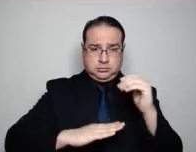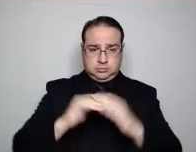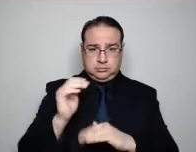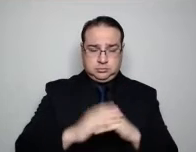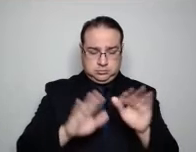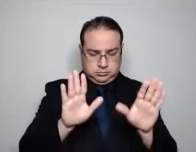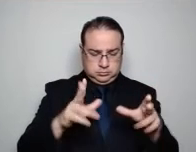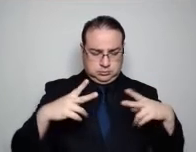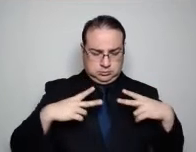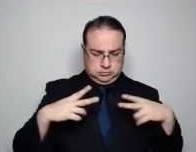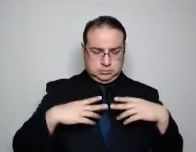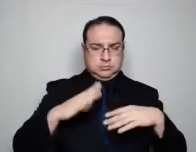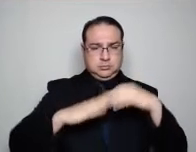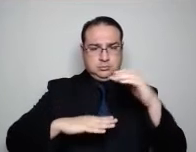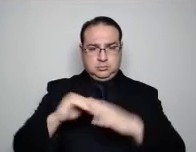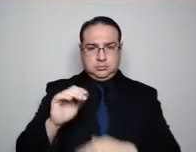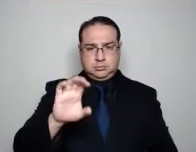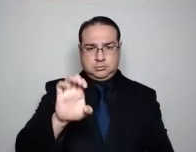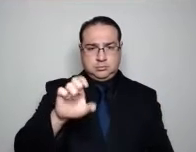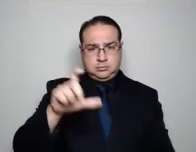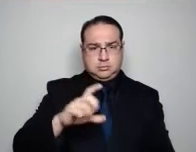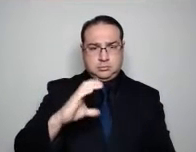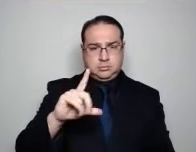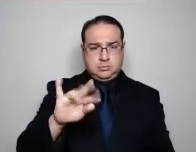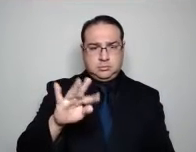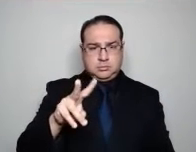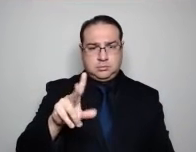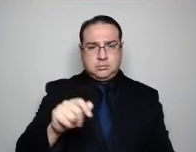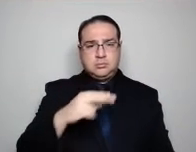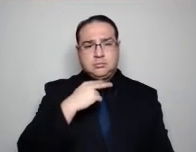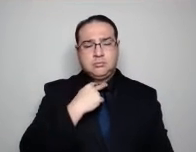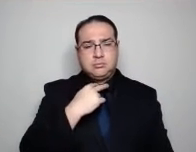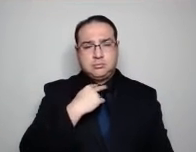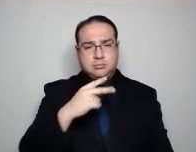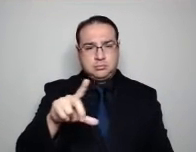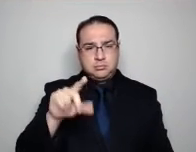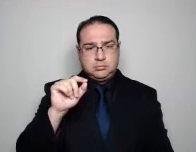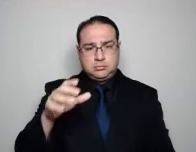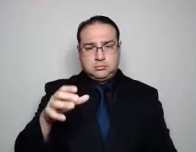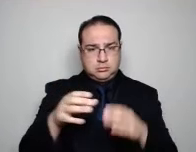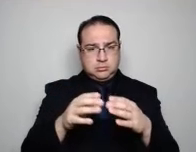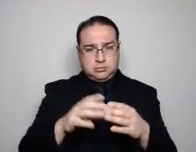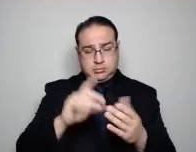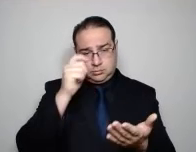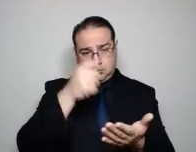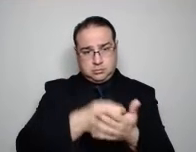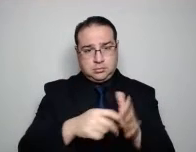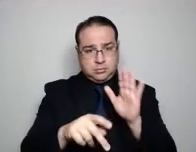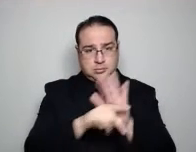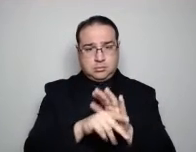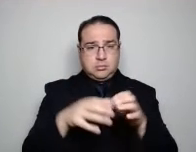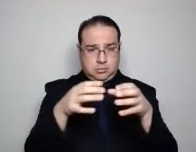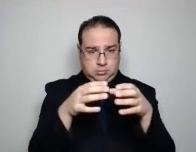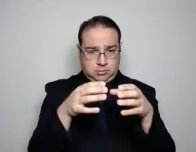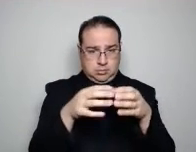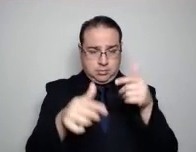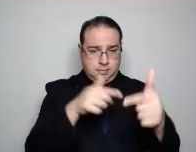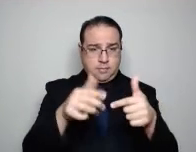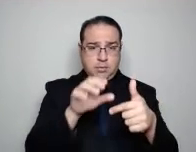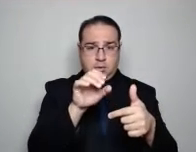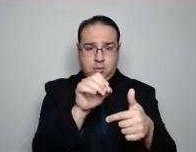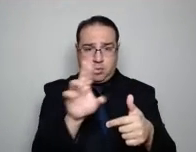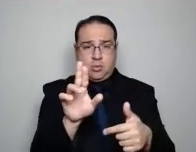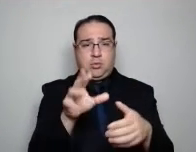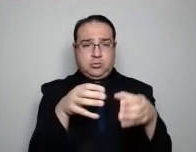é aquela que é indelegável e esta é delegável. Então, quando se quer atribuir competência própria a uma entidade ou um órgão com possibilidade